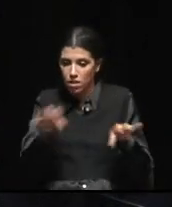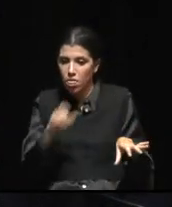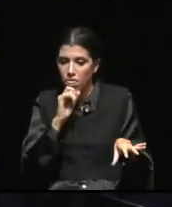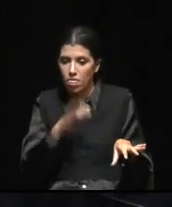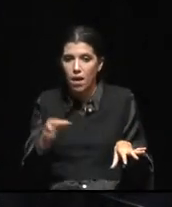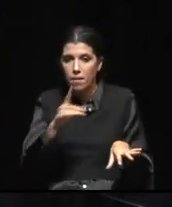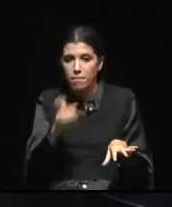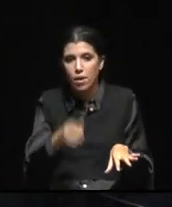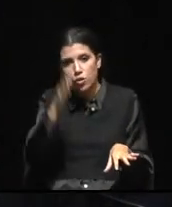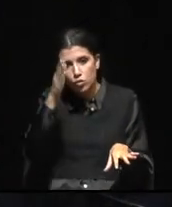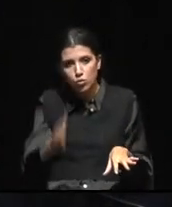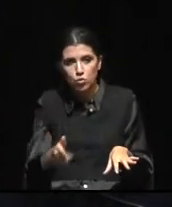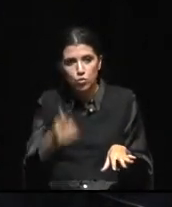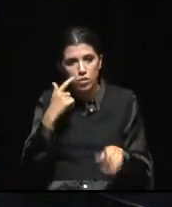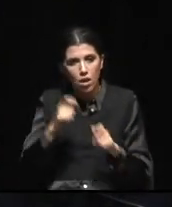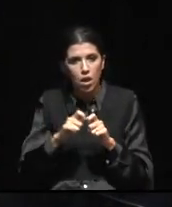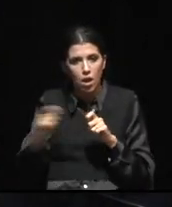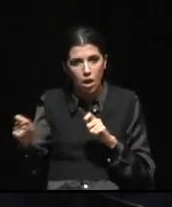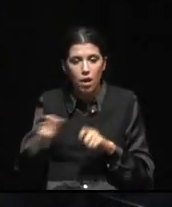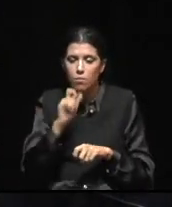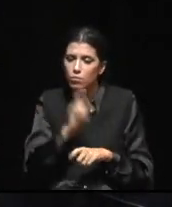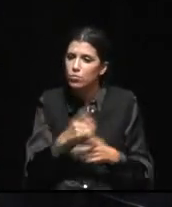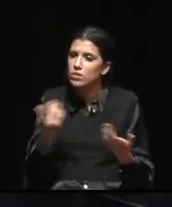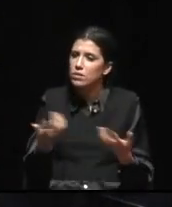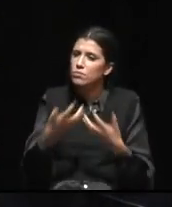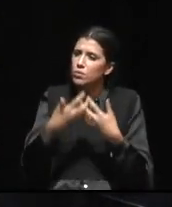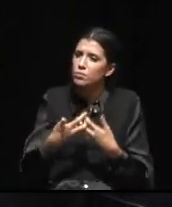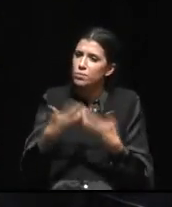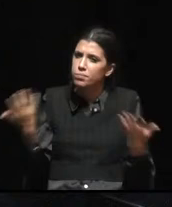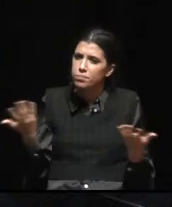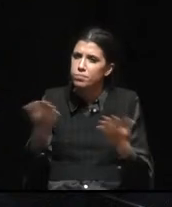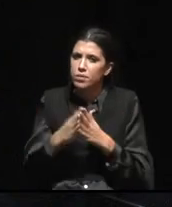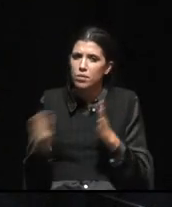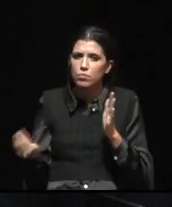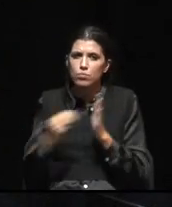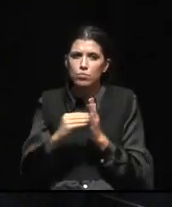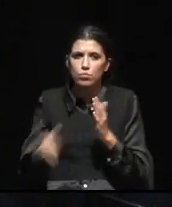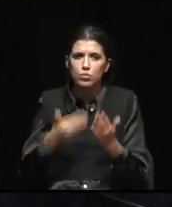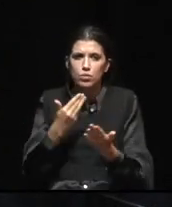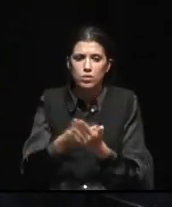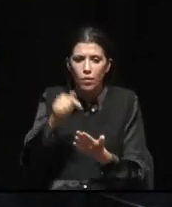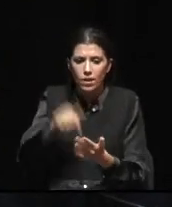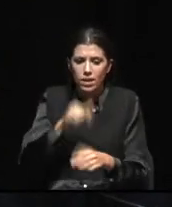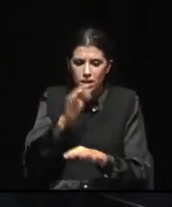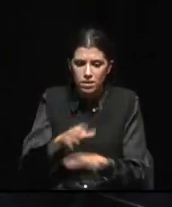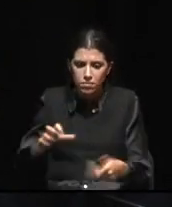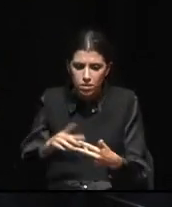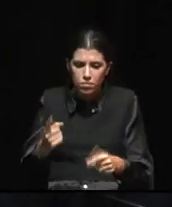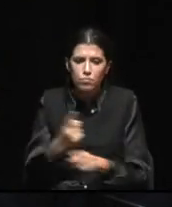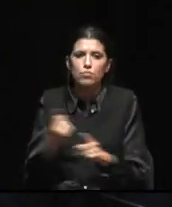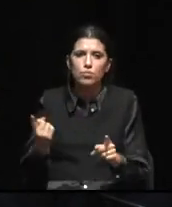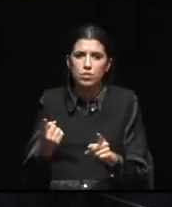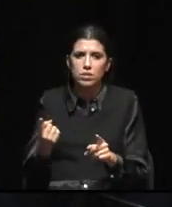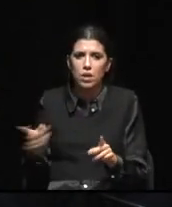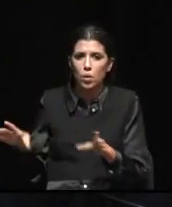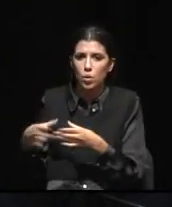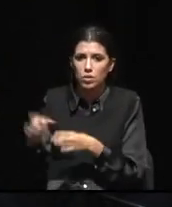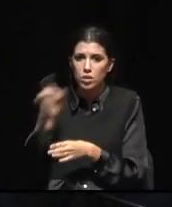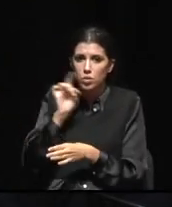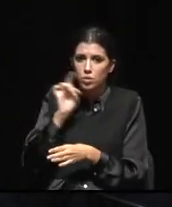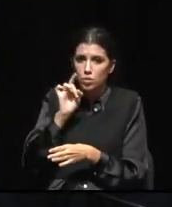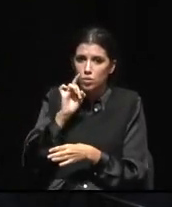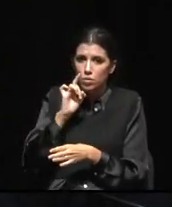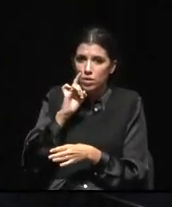paz Justa e duradora poderemos interrogar-nos para que serva a aprovação de uma Moção nesta Assembleia se né aprovação no Conselho de Segurança